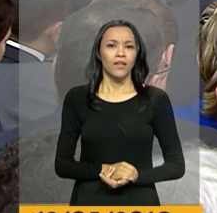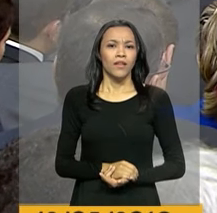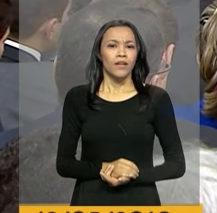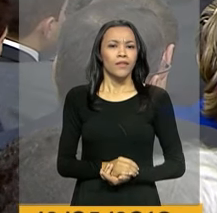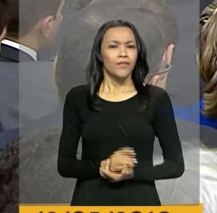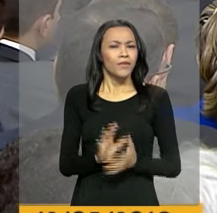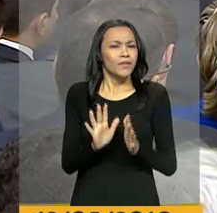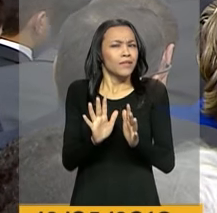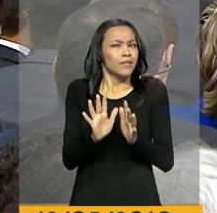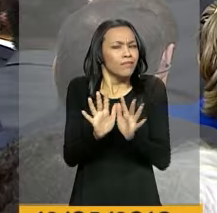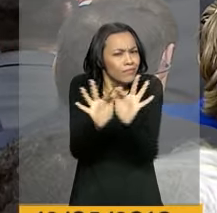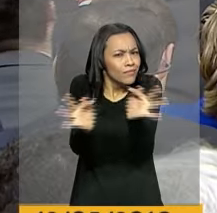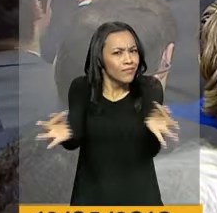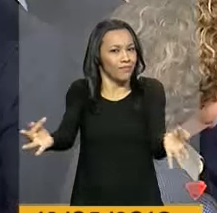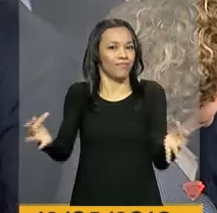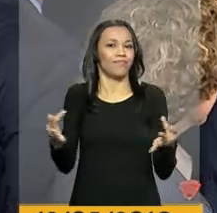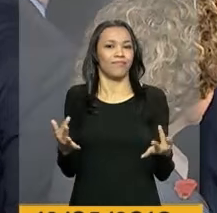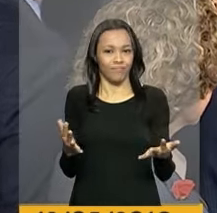extremamente sóbria